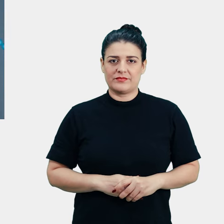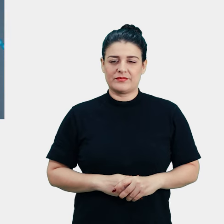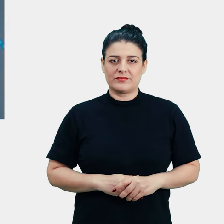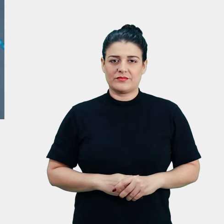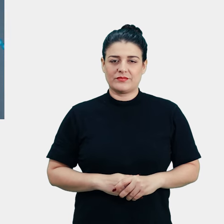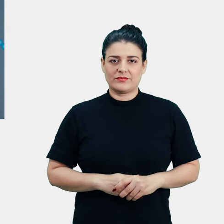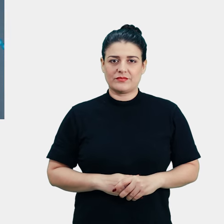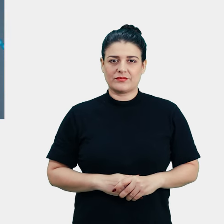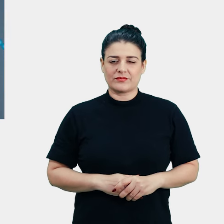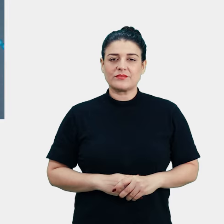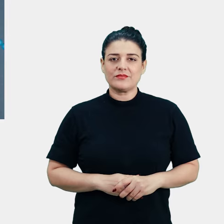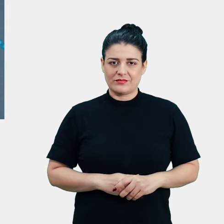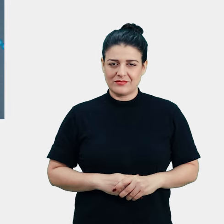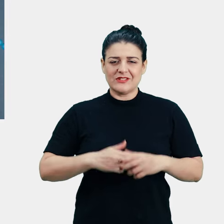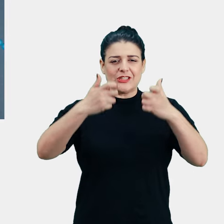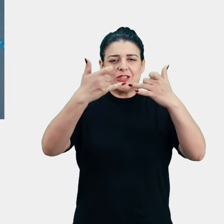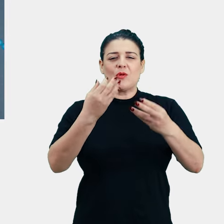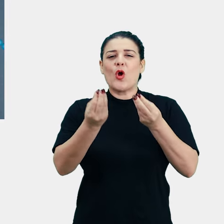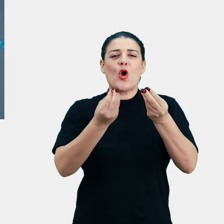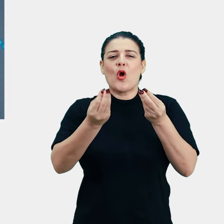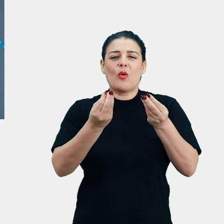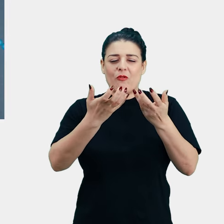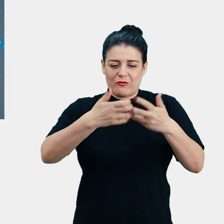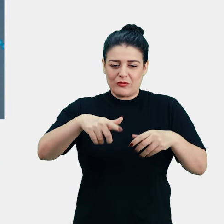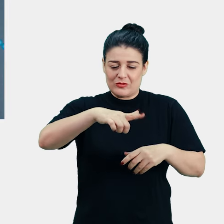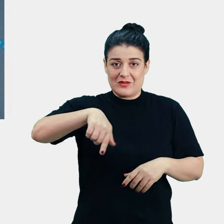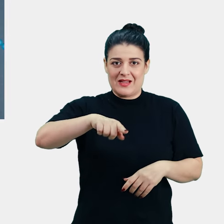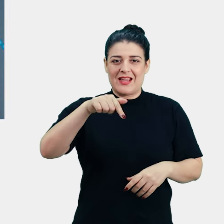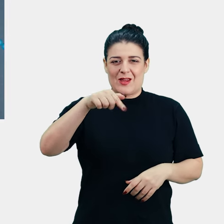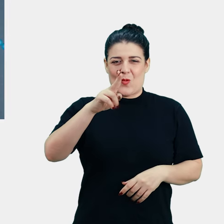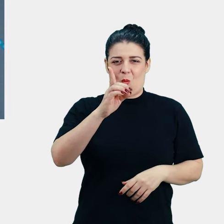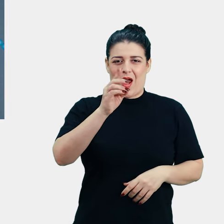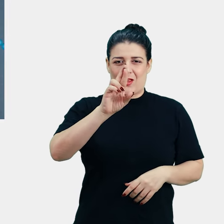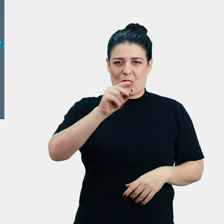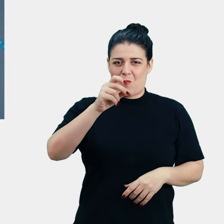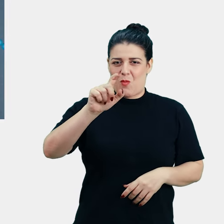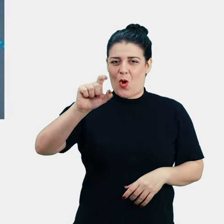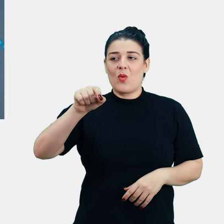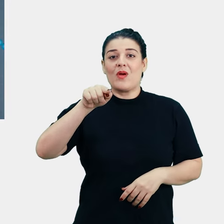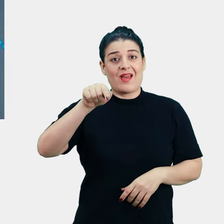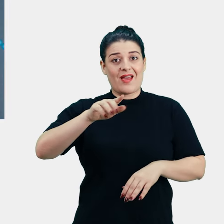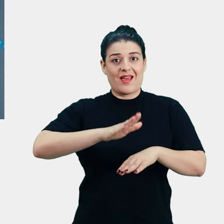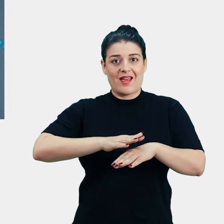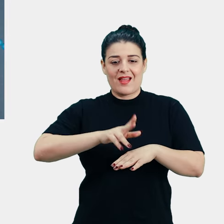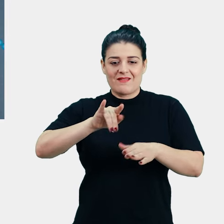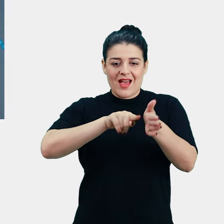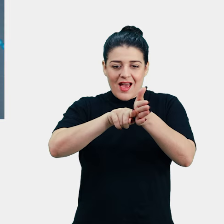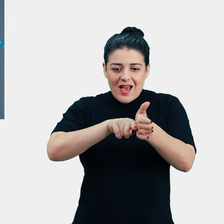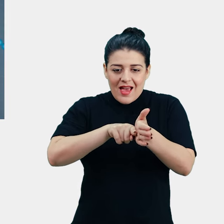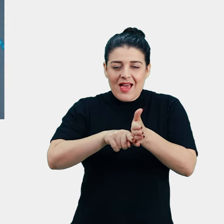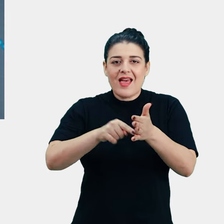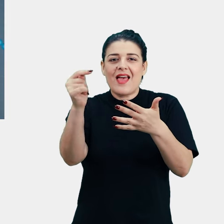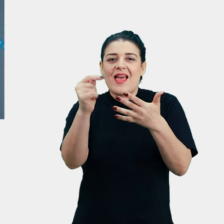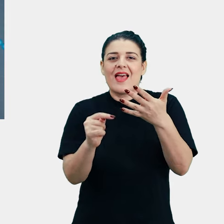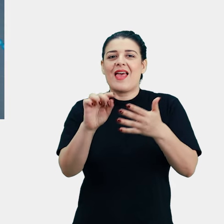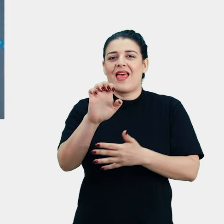Falando um pouquinho desses analisadores, o quadrupolo, pessoal, ele é um analisador de resolução unitária. Já já vocês